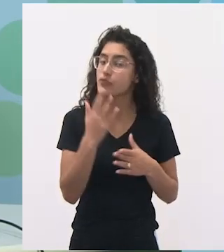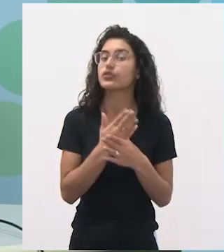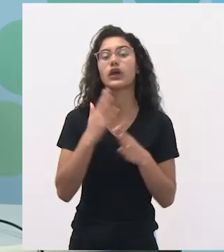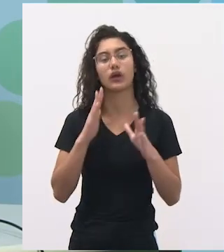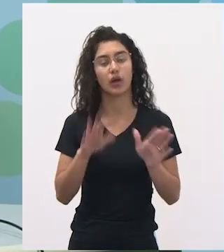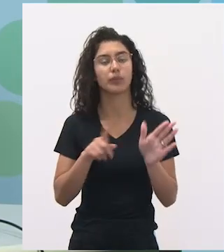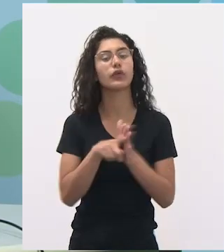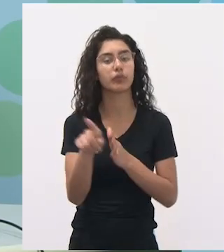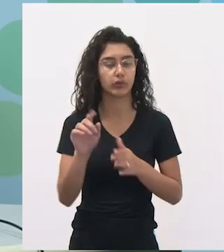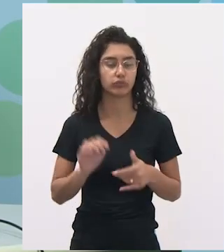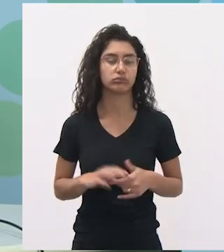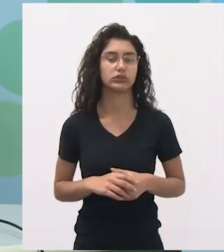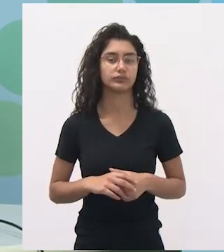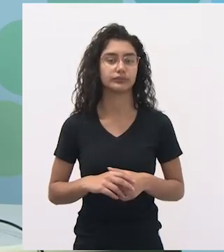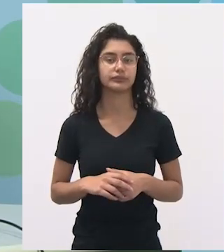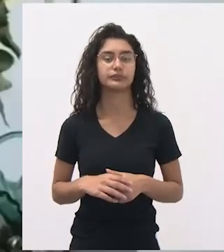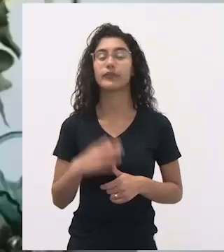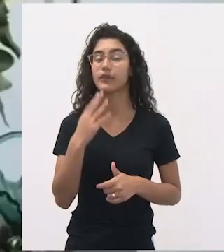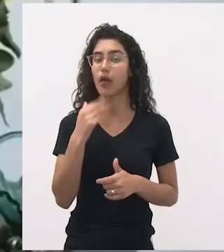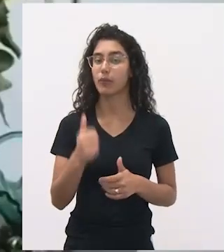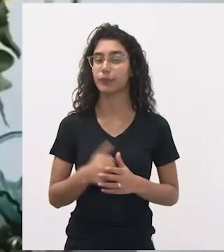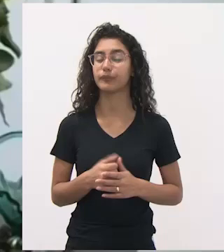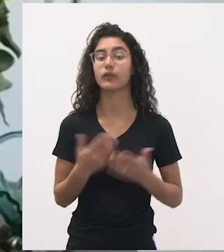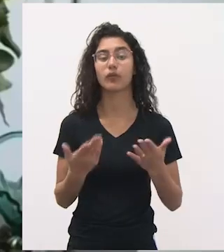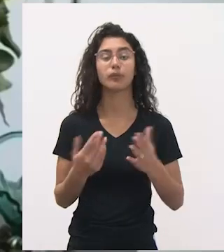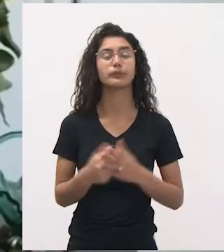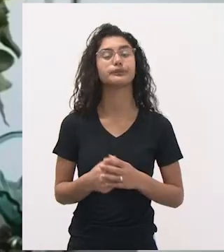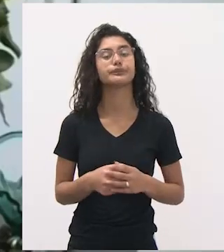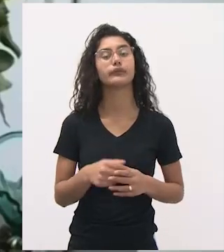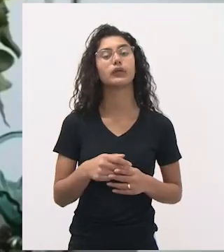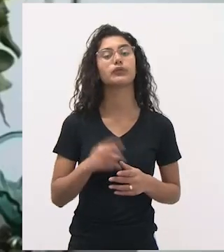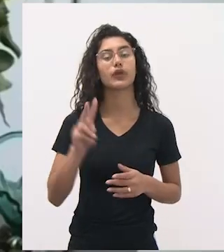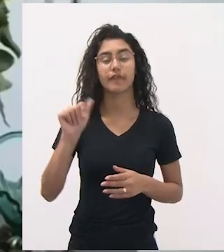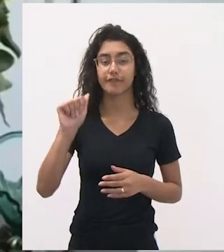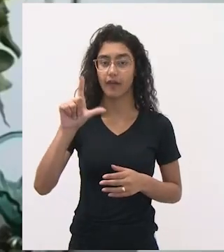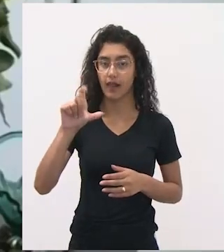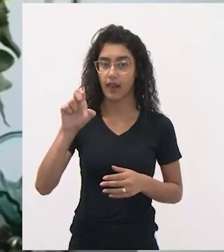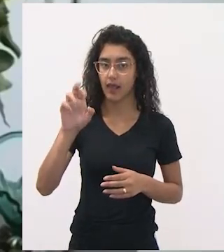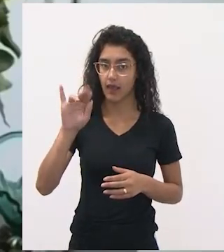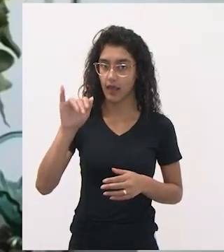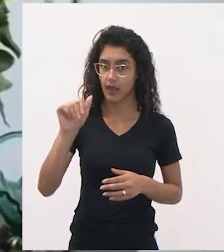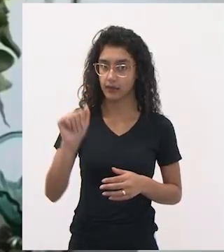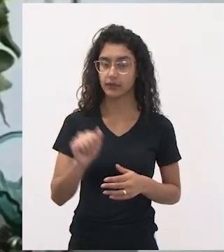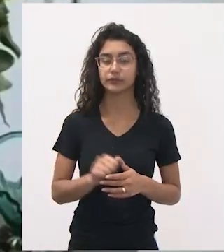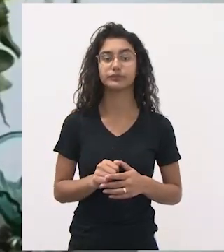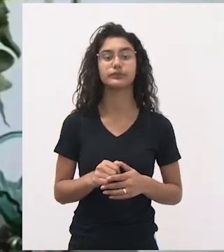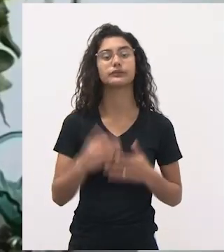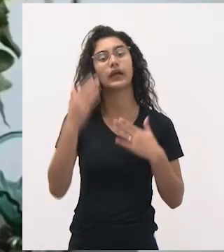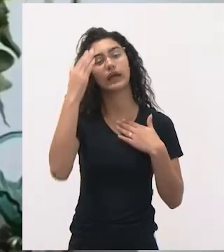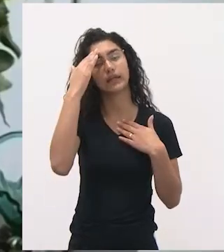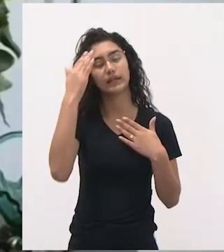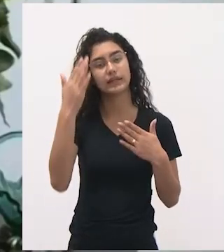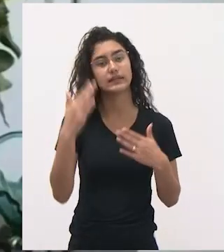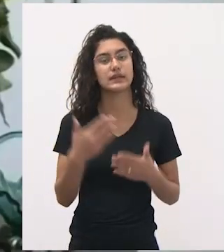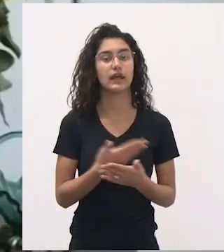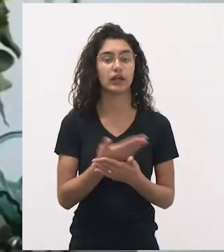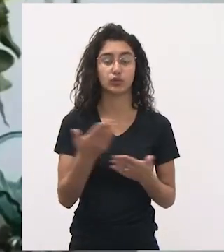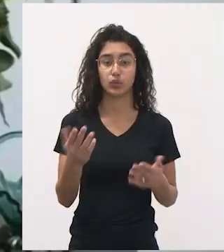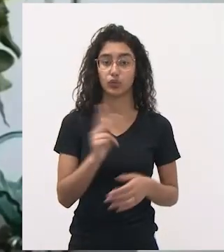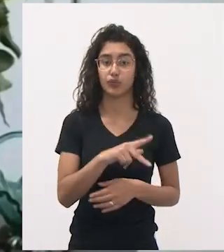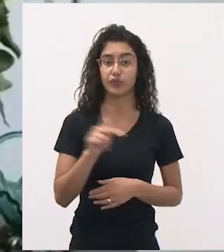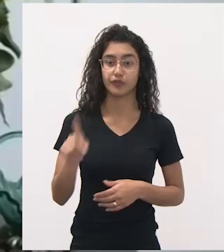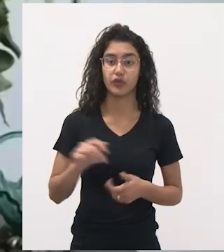as questões. Tá bom. Então, eu passo para a professora Valéria Marques, nos nossos agradecimentos,